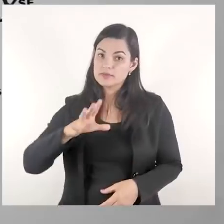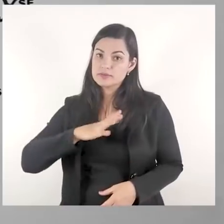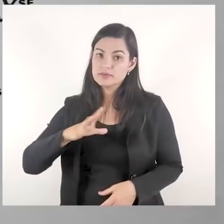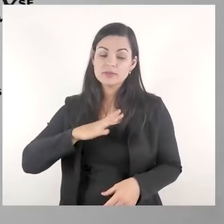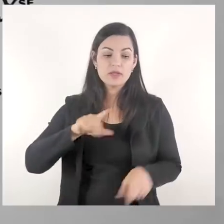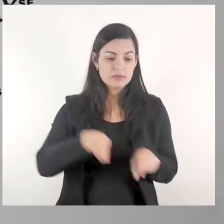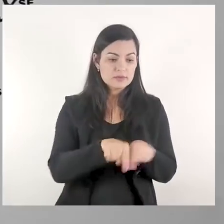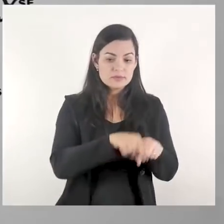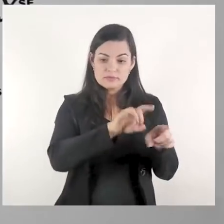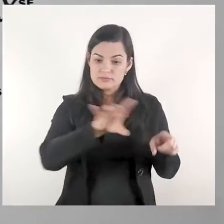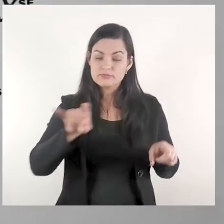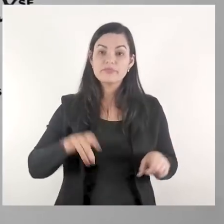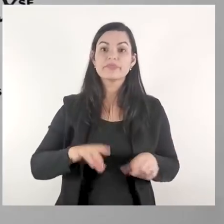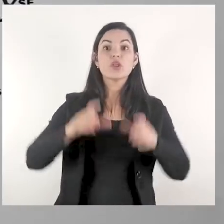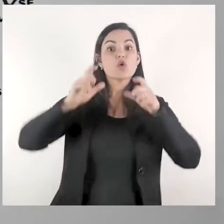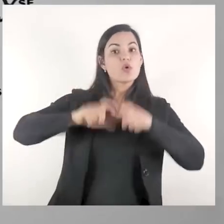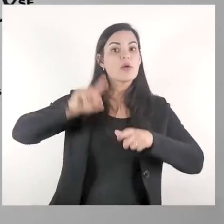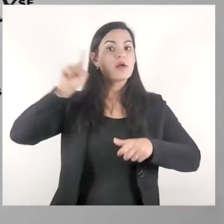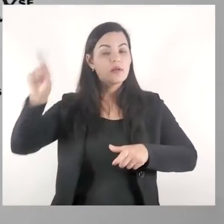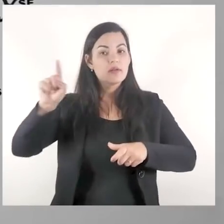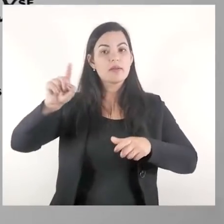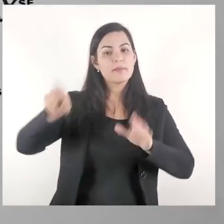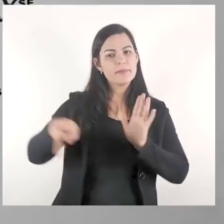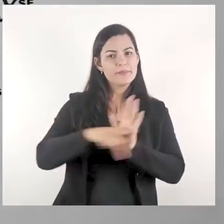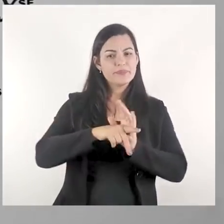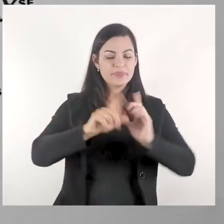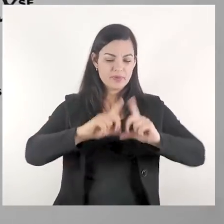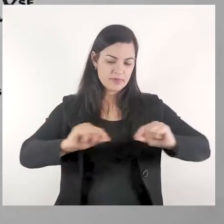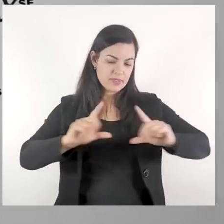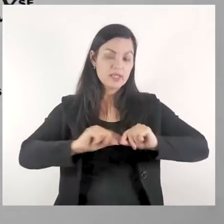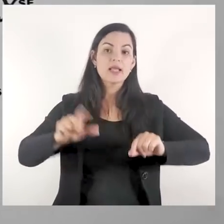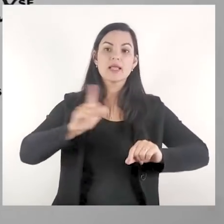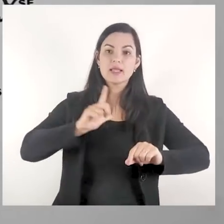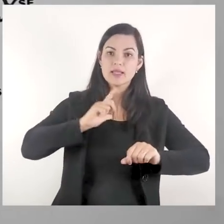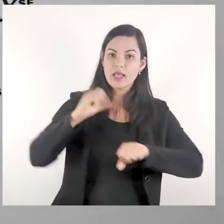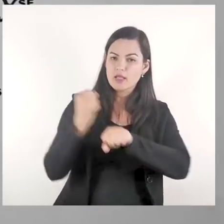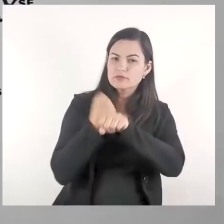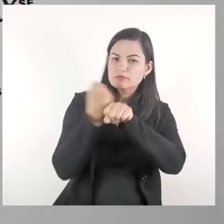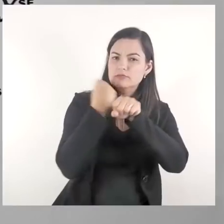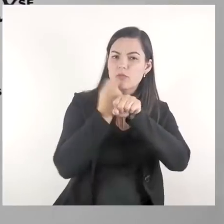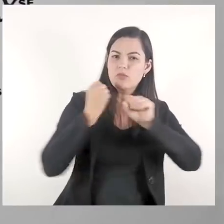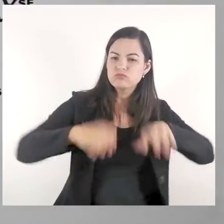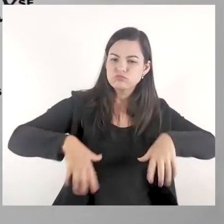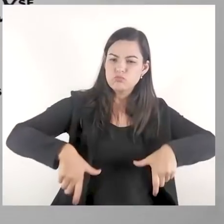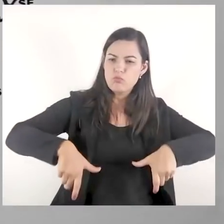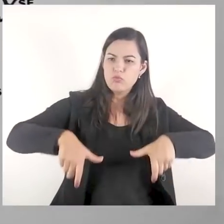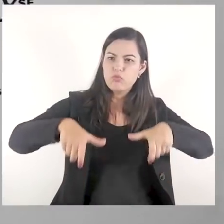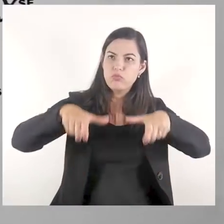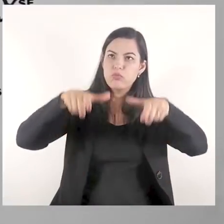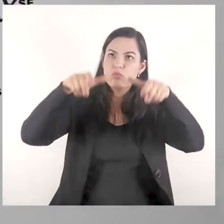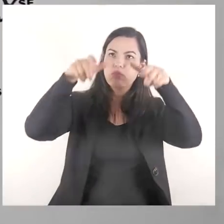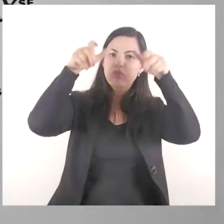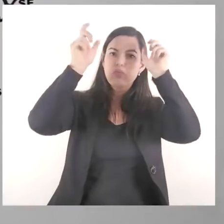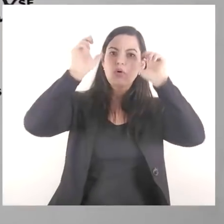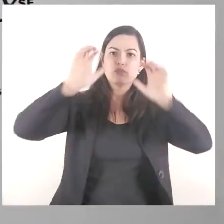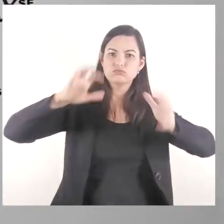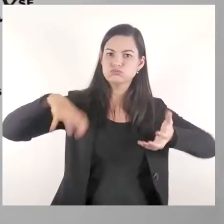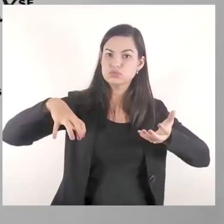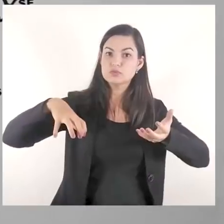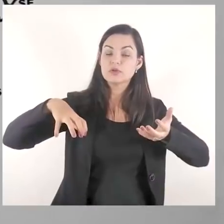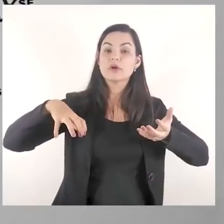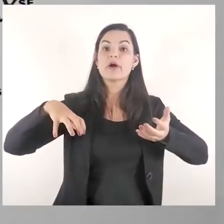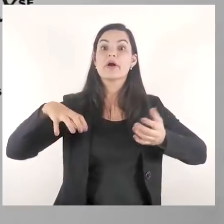é nesse local, lá em Brasília, que nós temos essa construção que foi feita por um